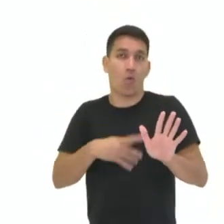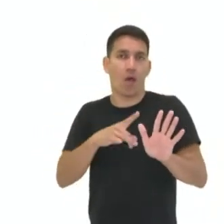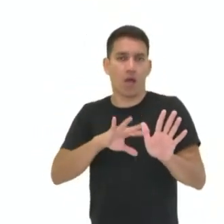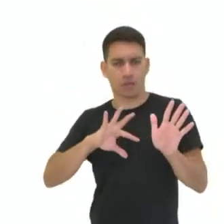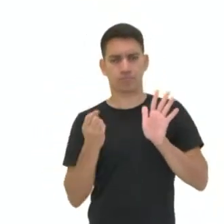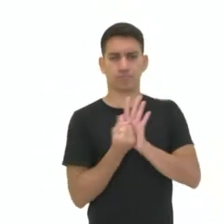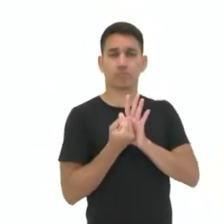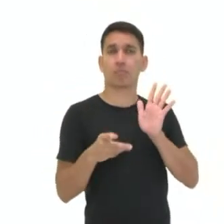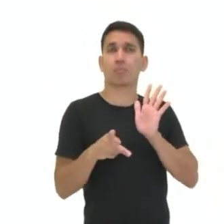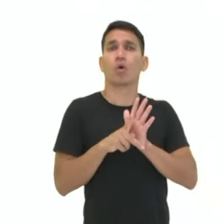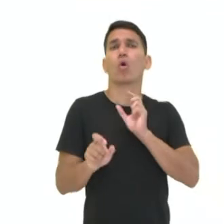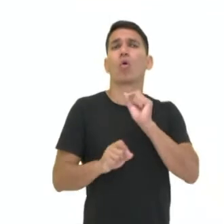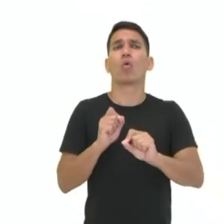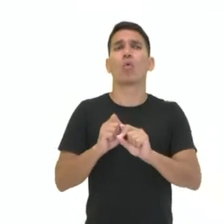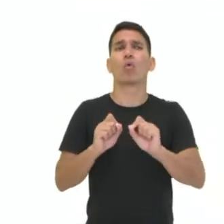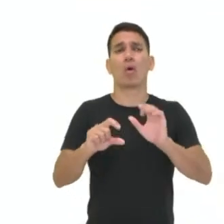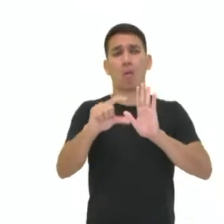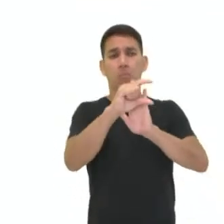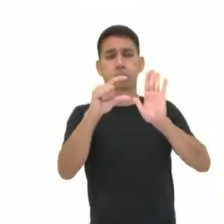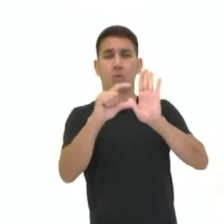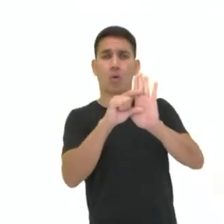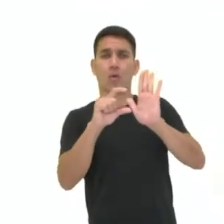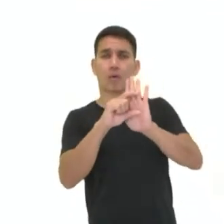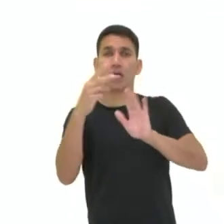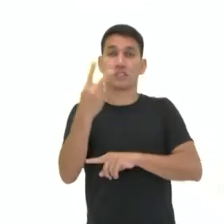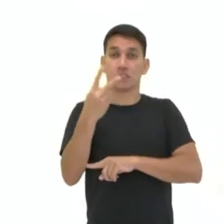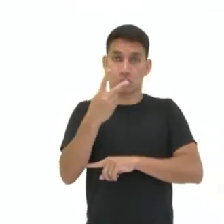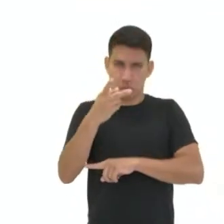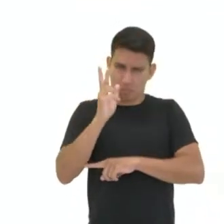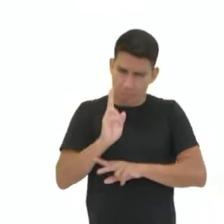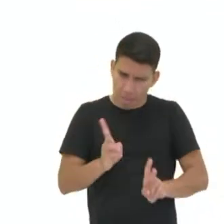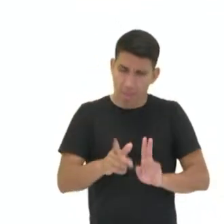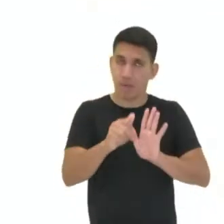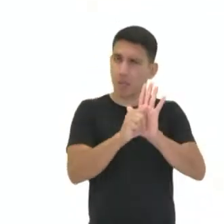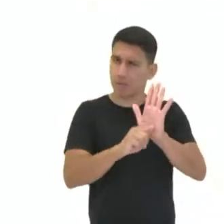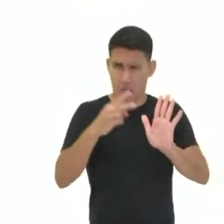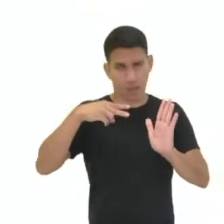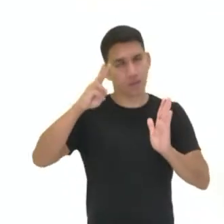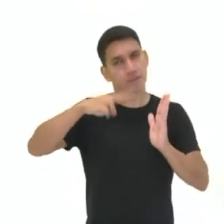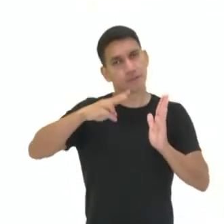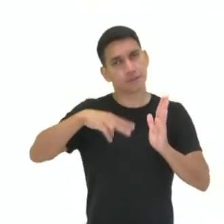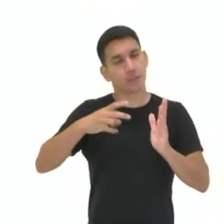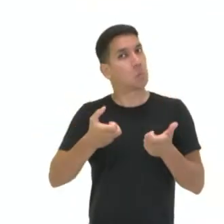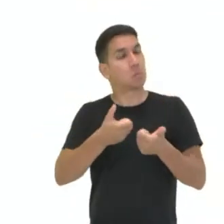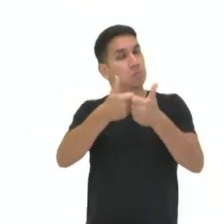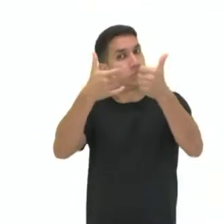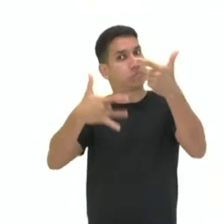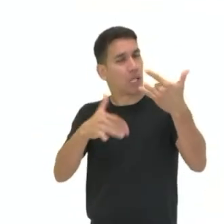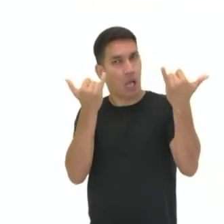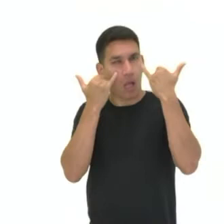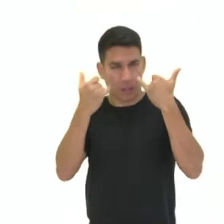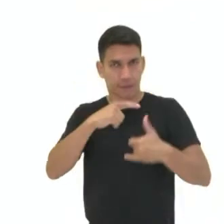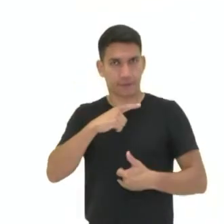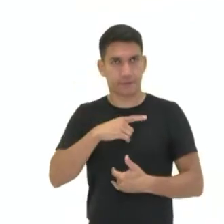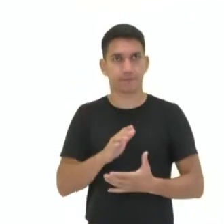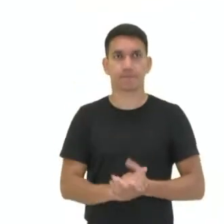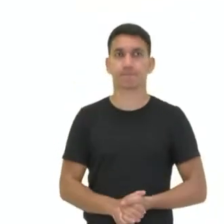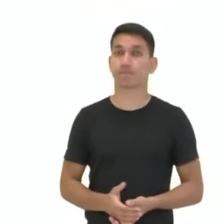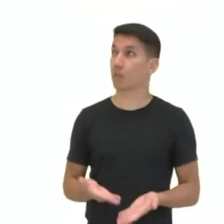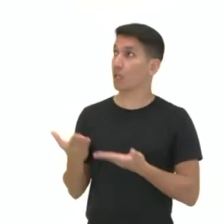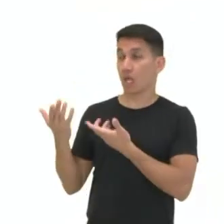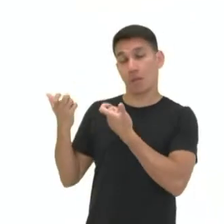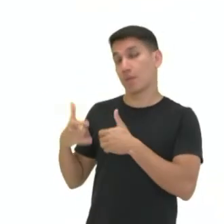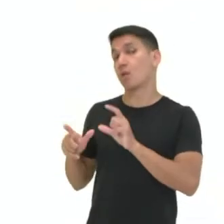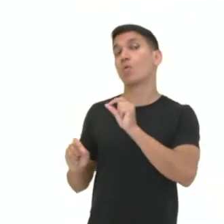o parágrafo 2º do mesmo artigo. Vamos ver o parágrafo 2º? Então, olha quanta coisa está informando ali. Voltando ali, ó.